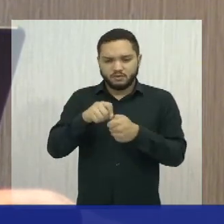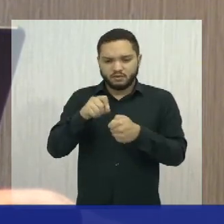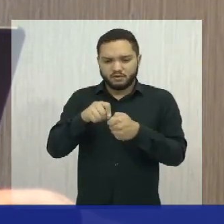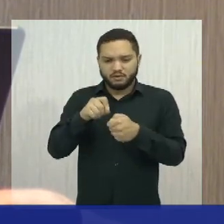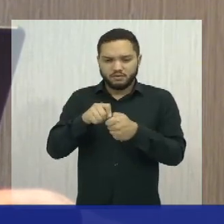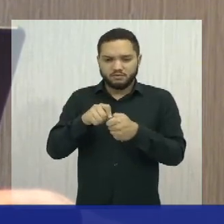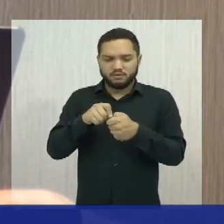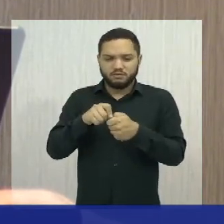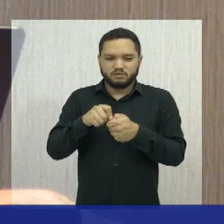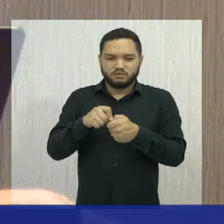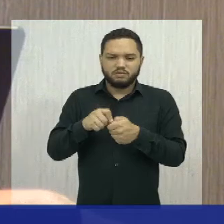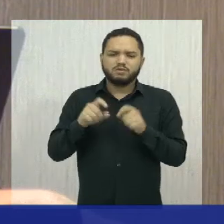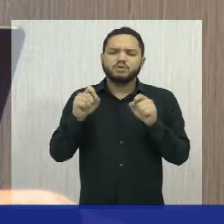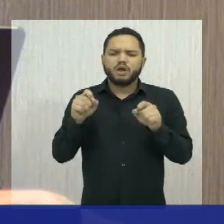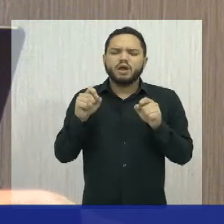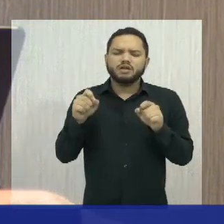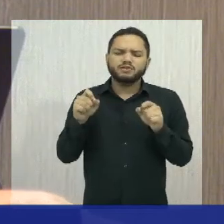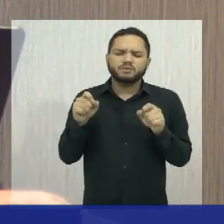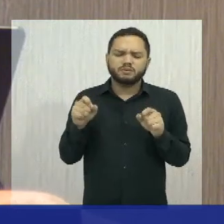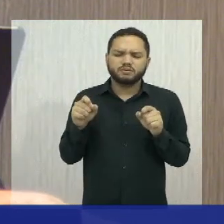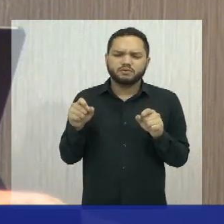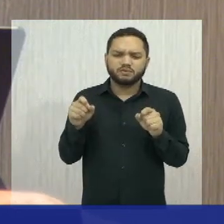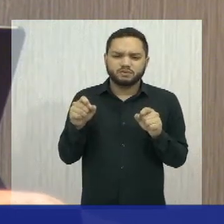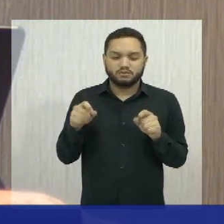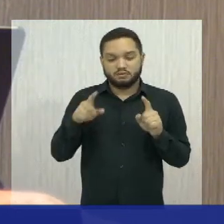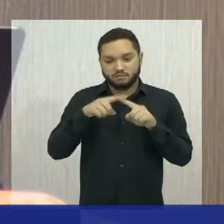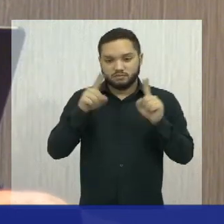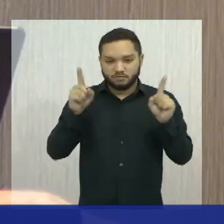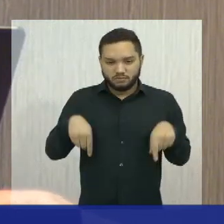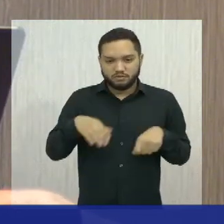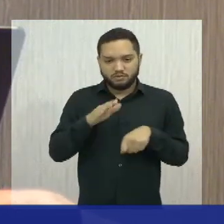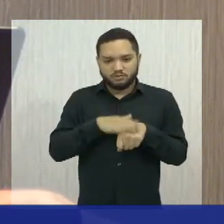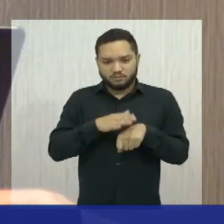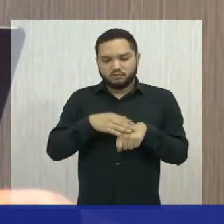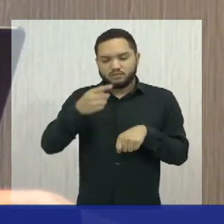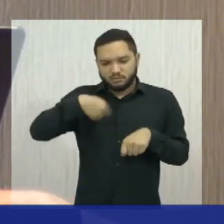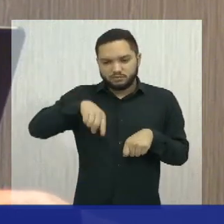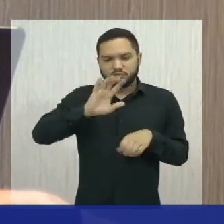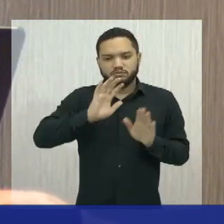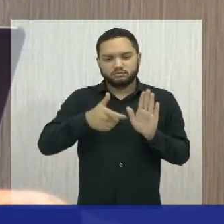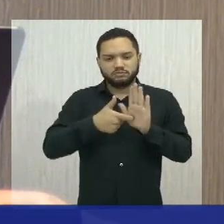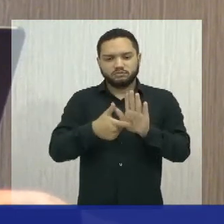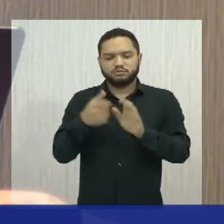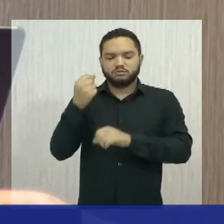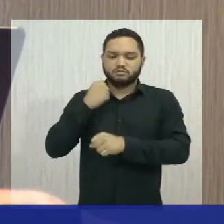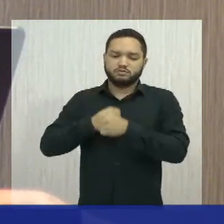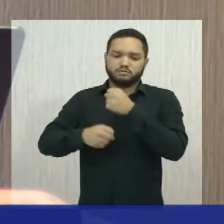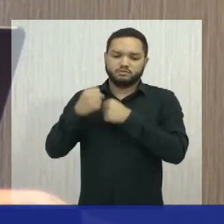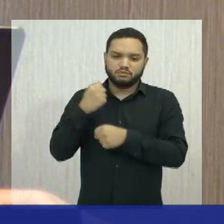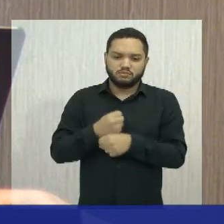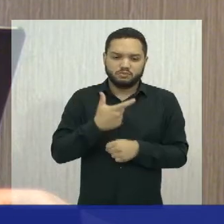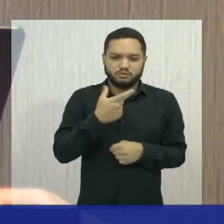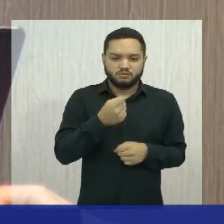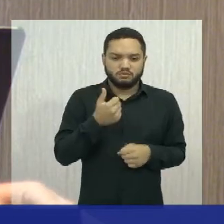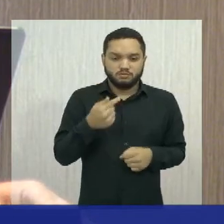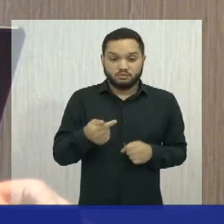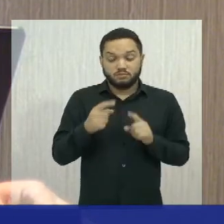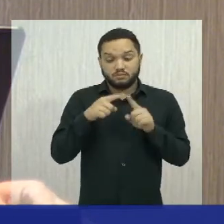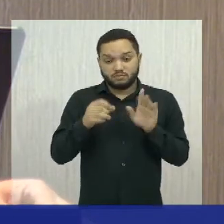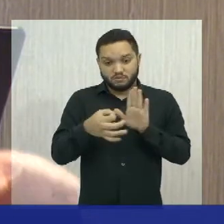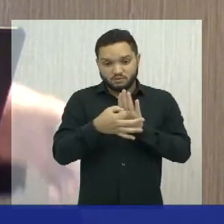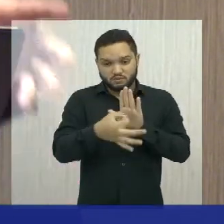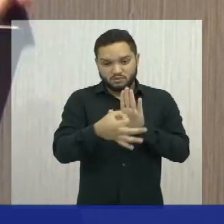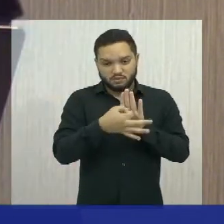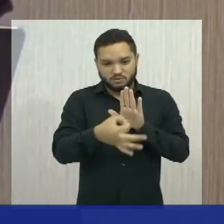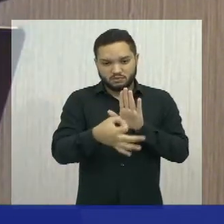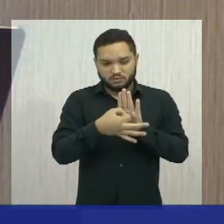que seria a boca de lobo inteligente. É um projeto nosso que nós apresentamos em 2017 como forma de indicação, que